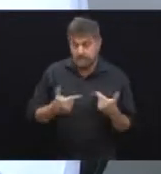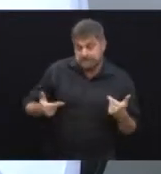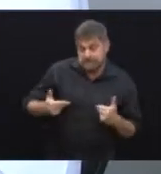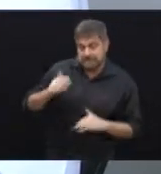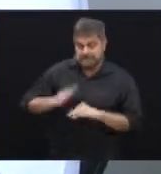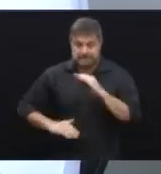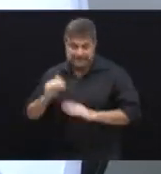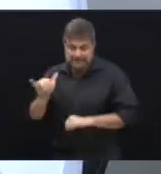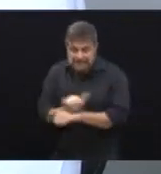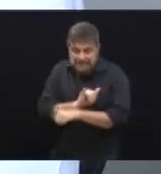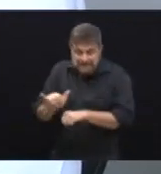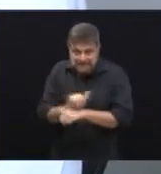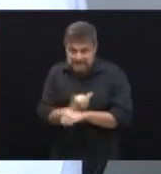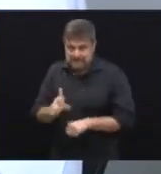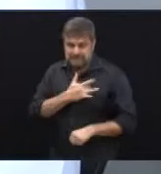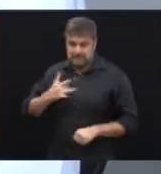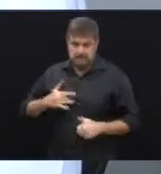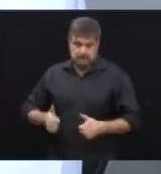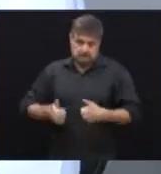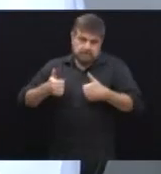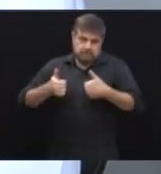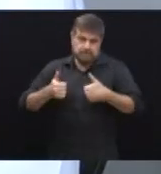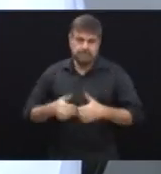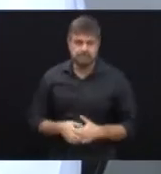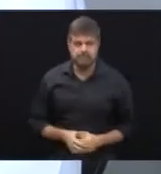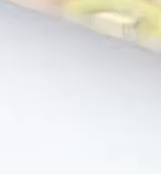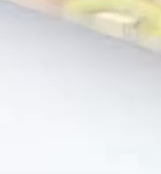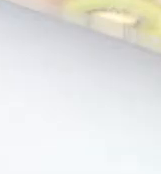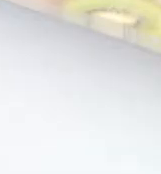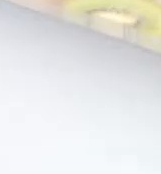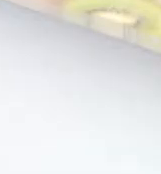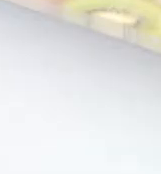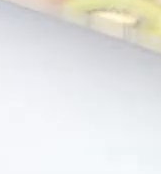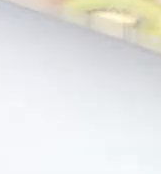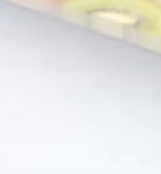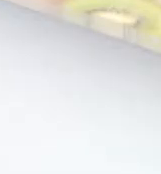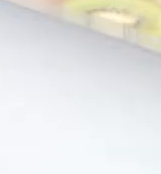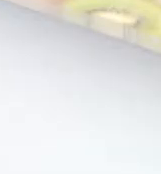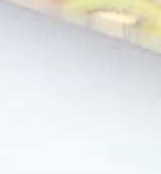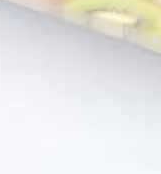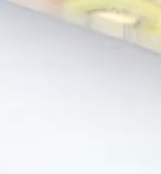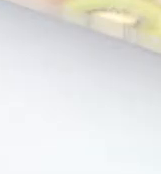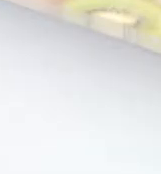coisas que vão tentar restabelecer o funcionamento do organismo.